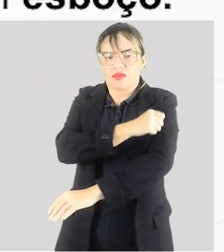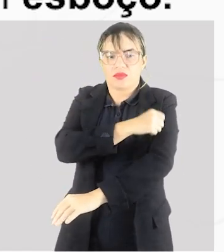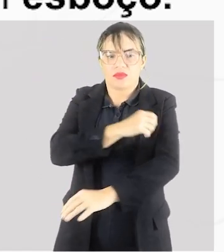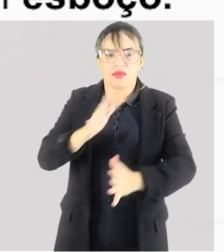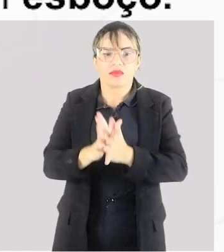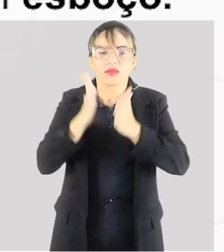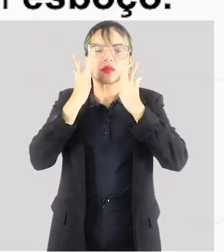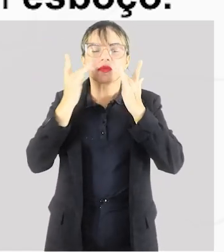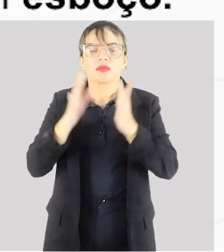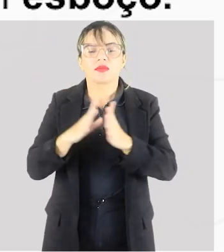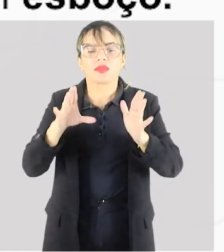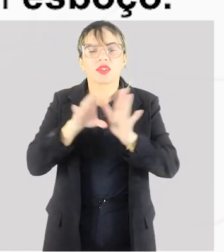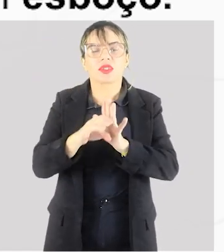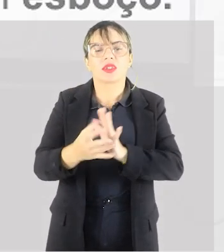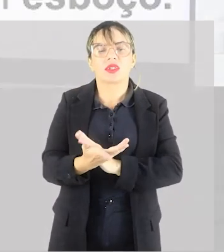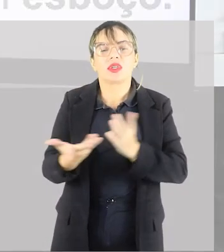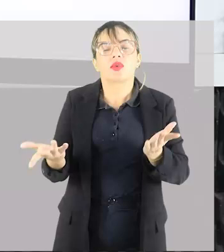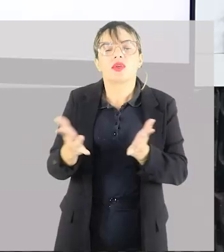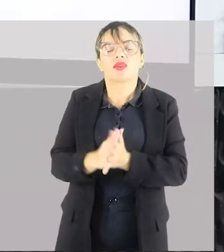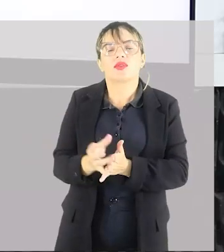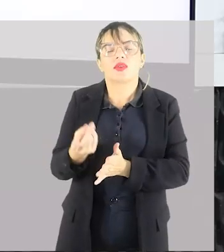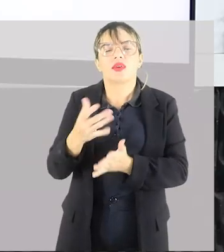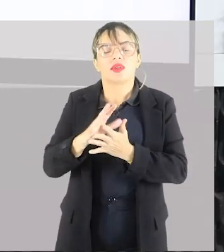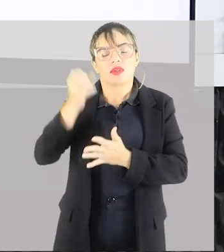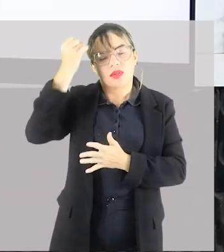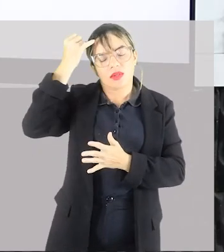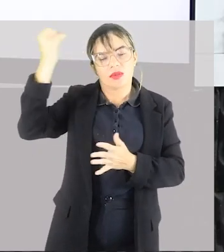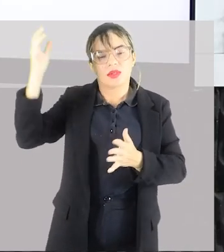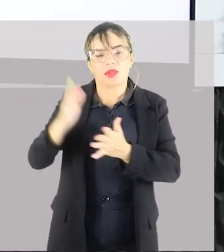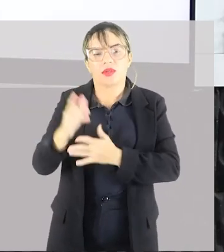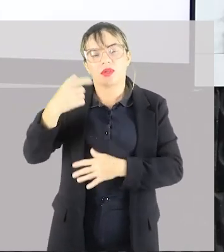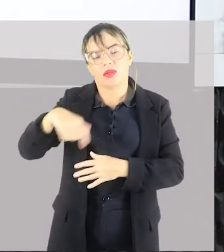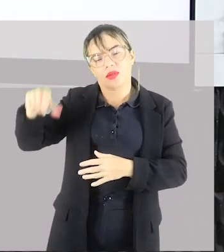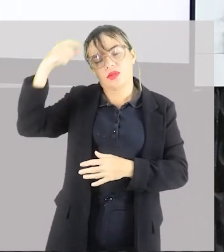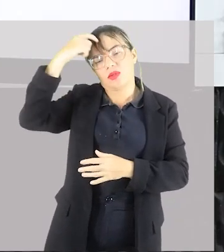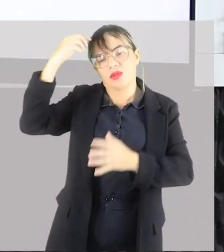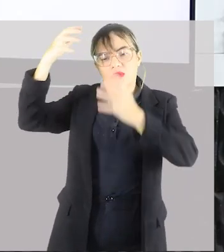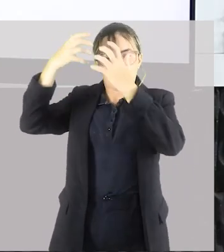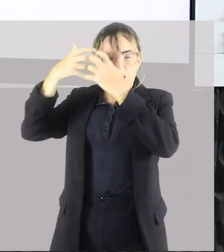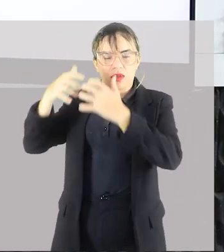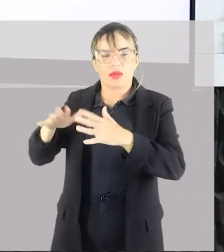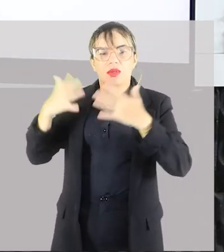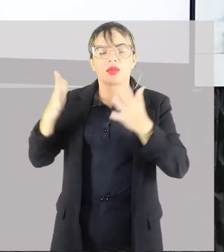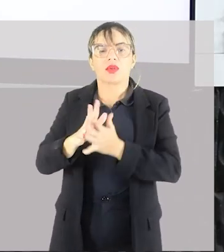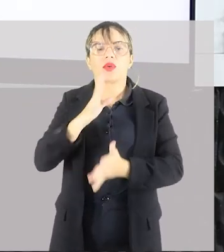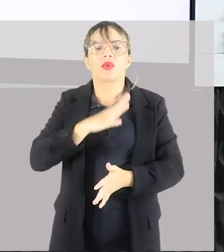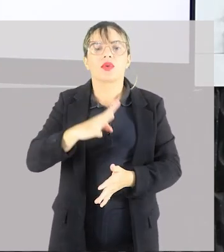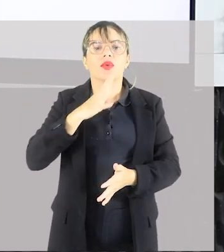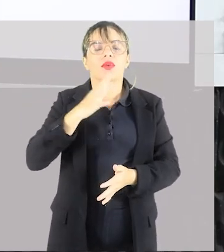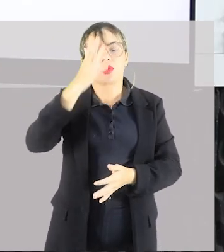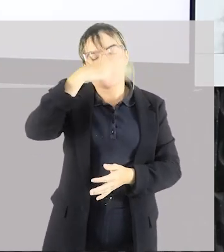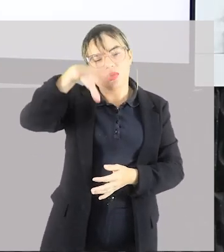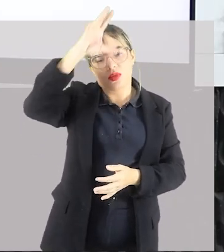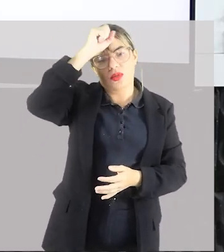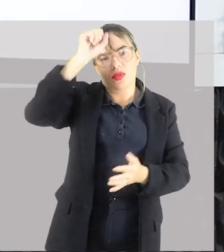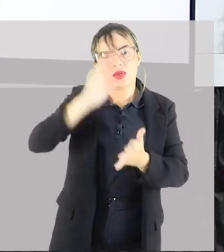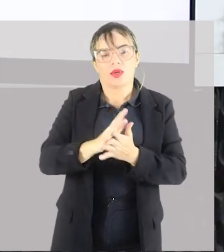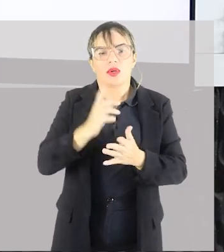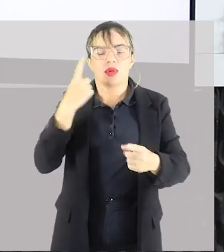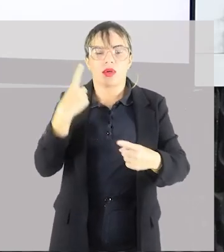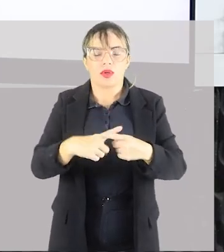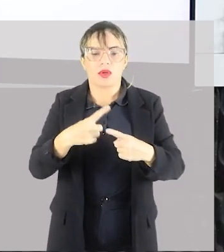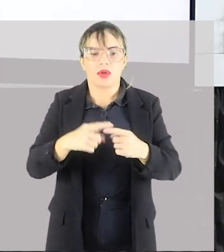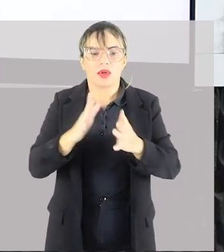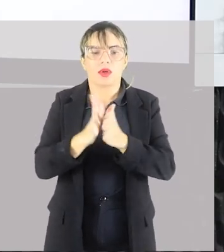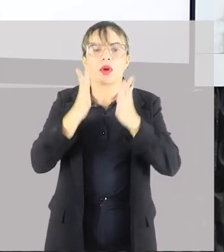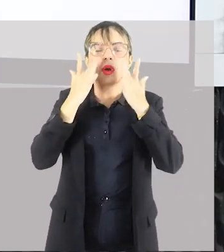arte conceitual, quanto vale tua ideia? Quanto vale teu pensamento? Quanto vale o teu conhecimento? Por quê? Porque eu, como artista, eu sou